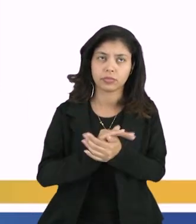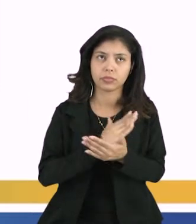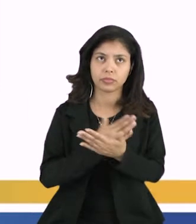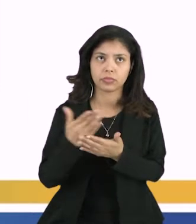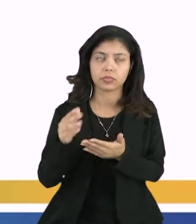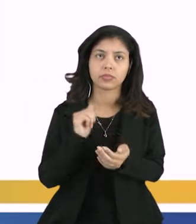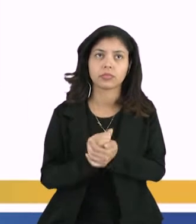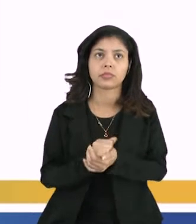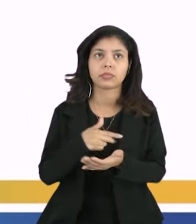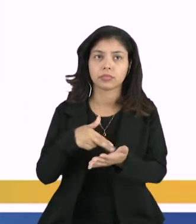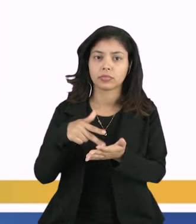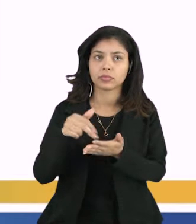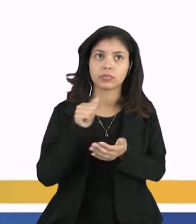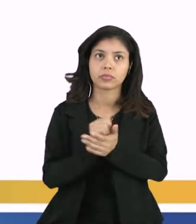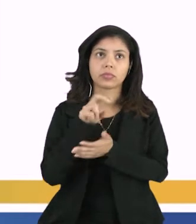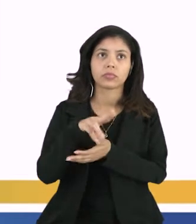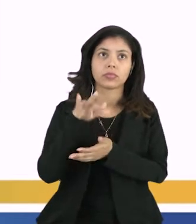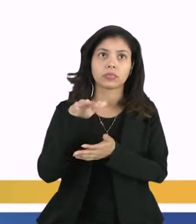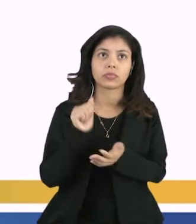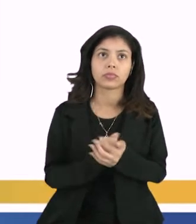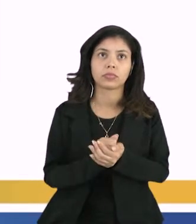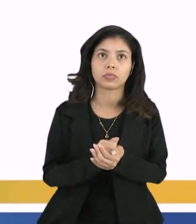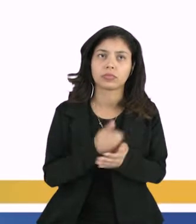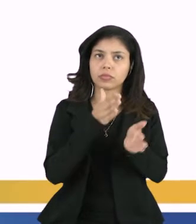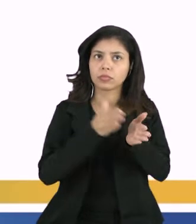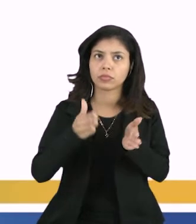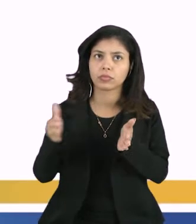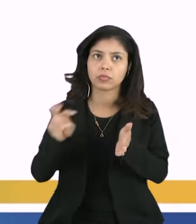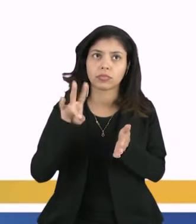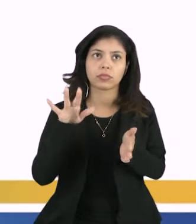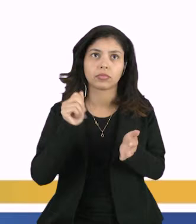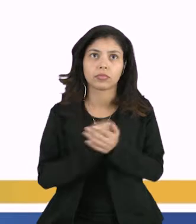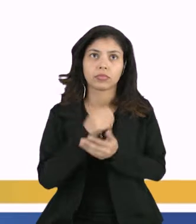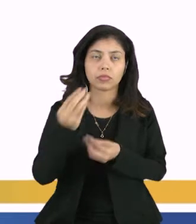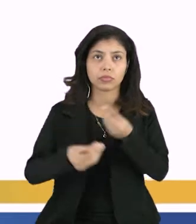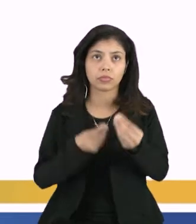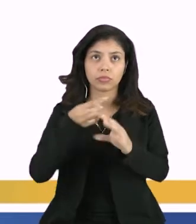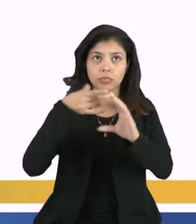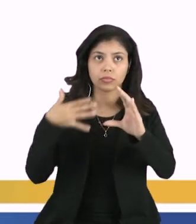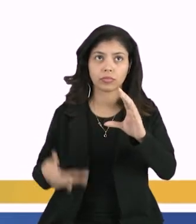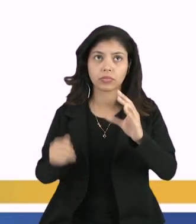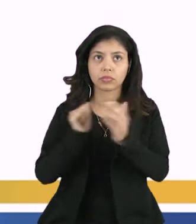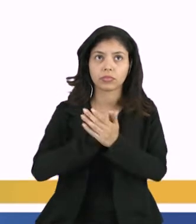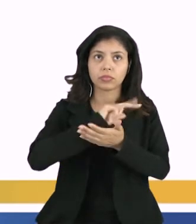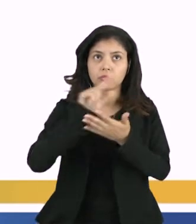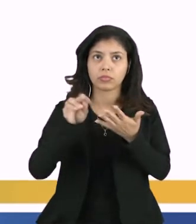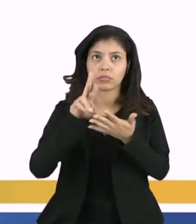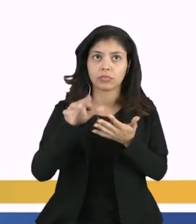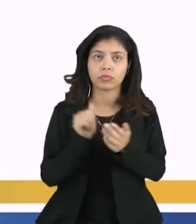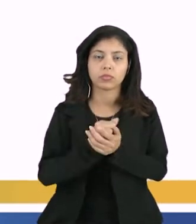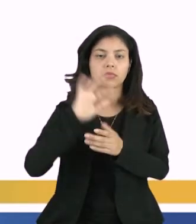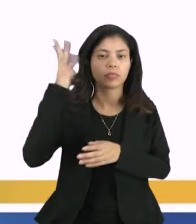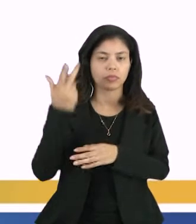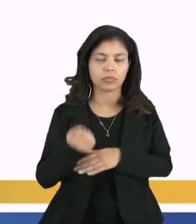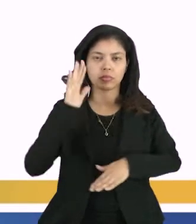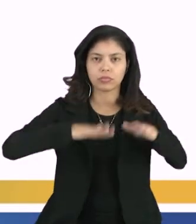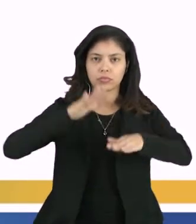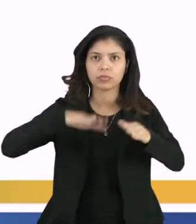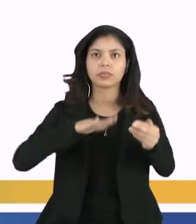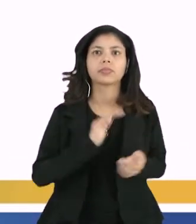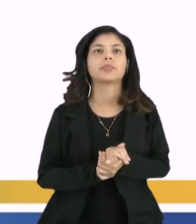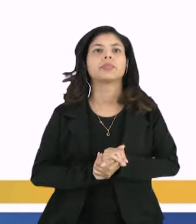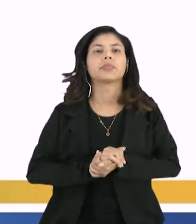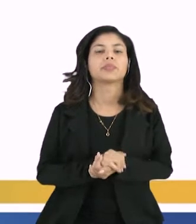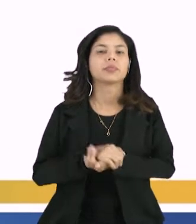dança, iniciando pelo andamento. De monótono passou para vibrar como uma espécie de variante do batuque africano,